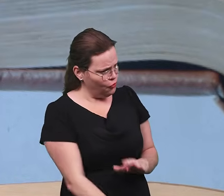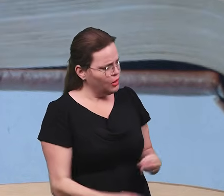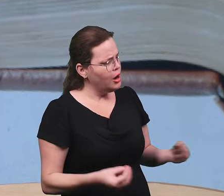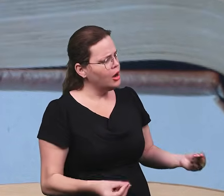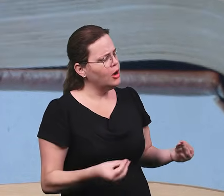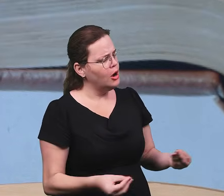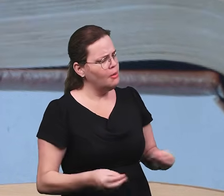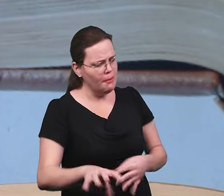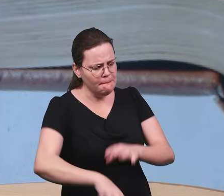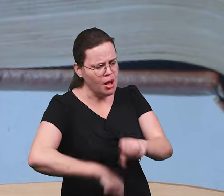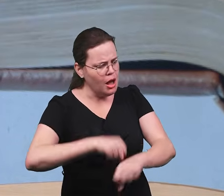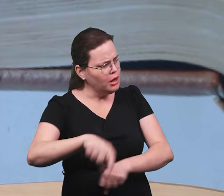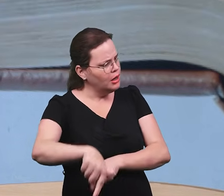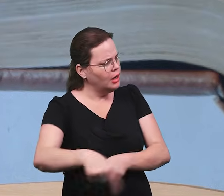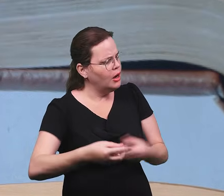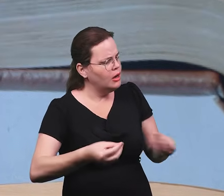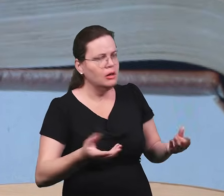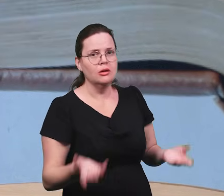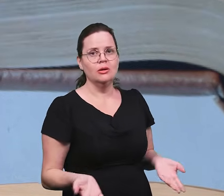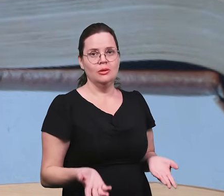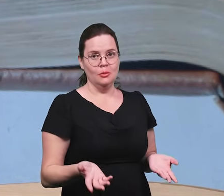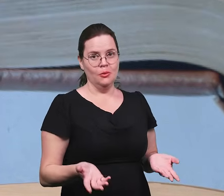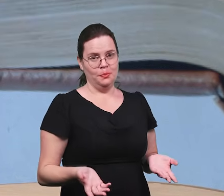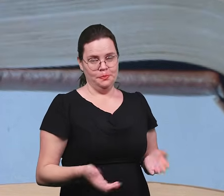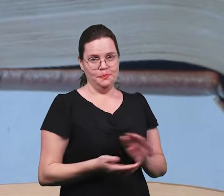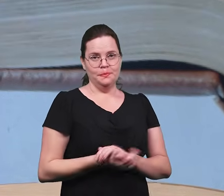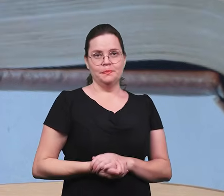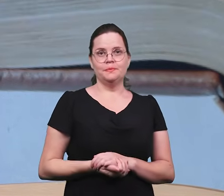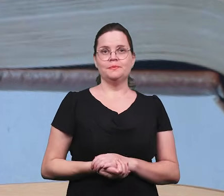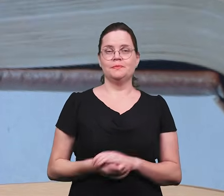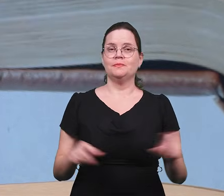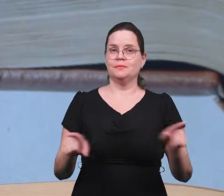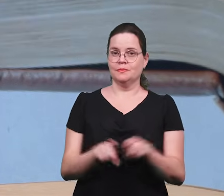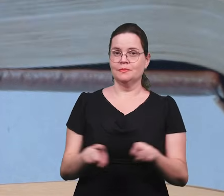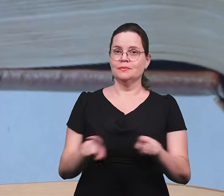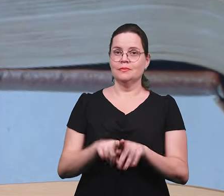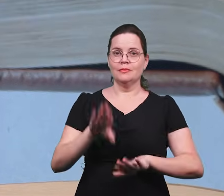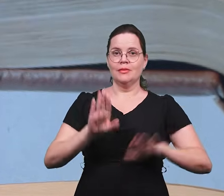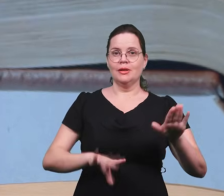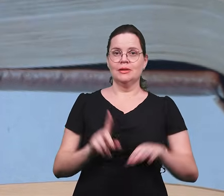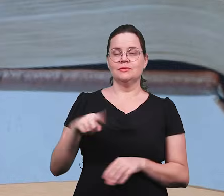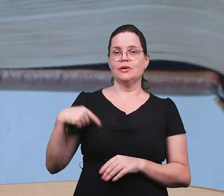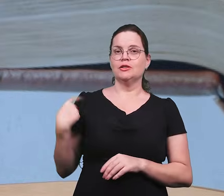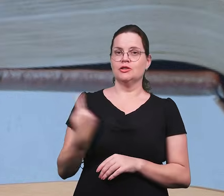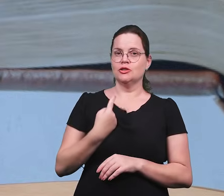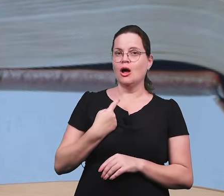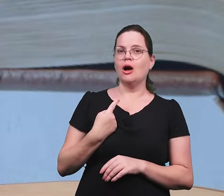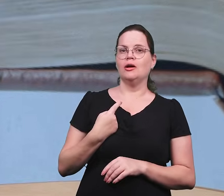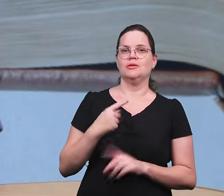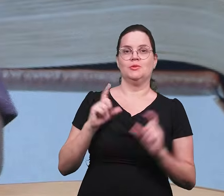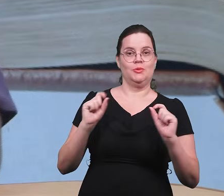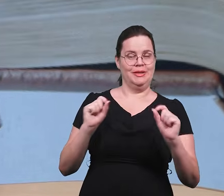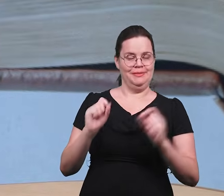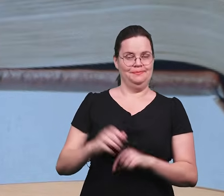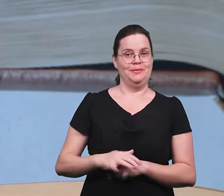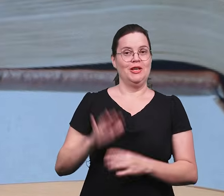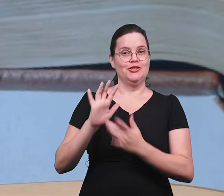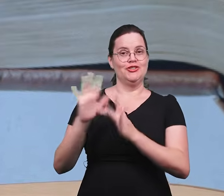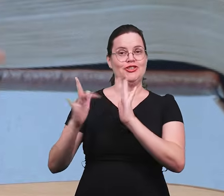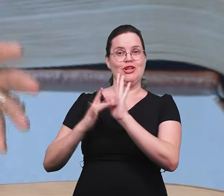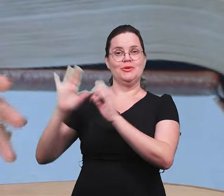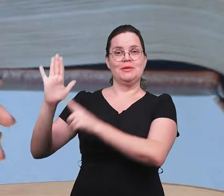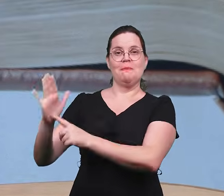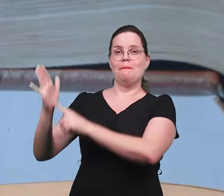E aí, o que acontece conosco muitas vezes? Jesus se apresenta a nós no meio da